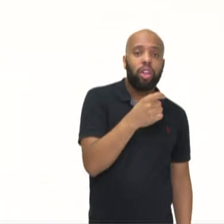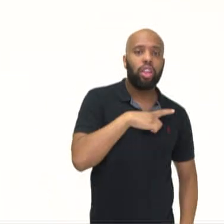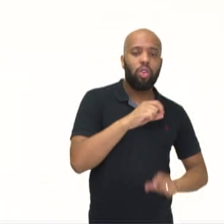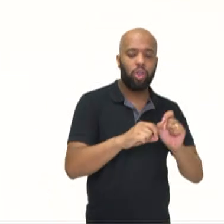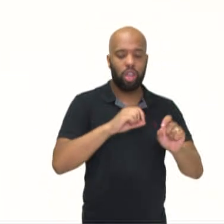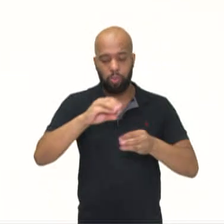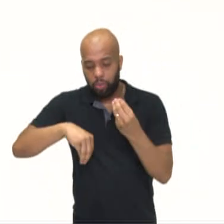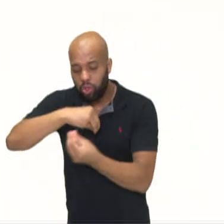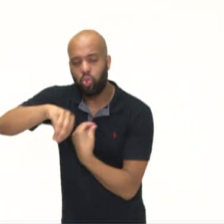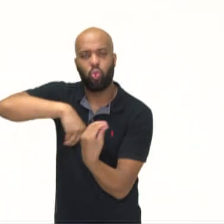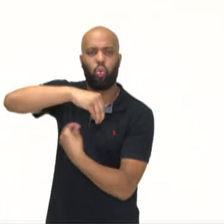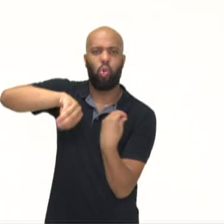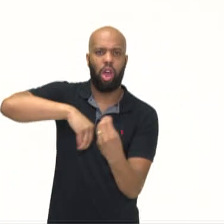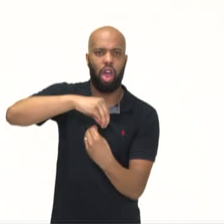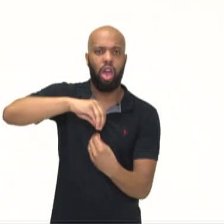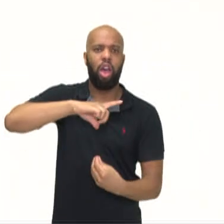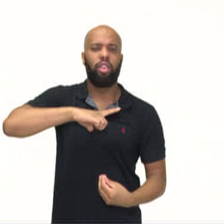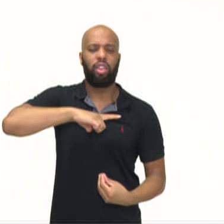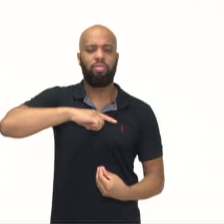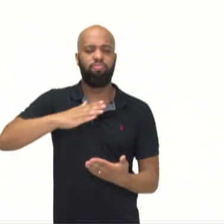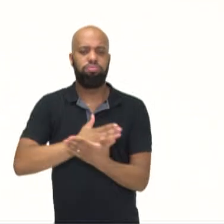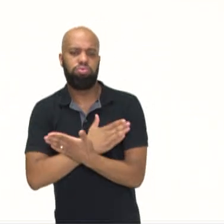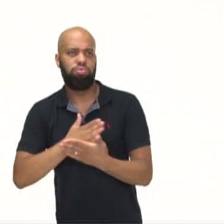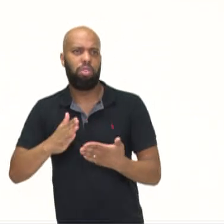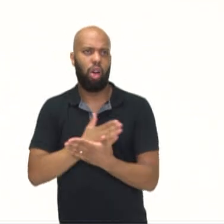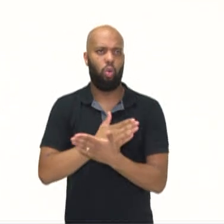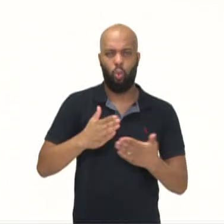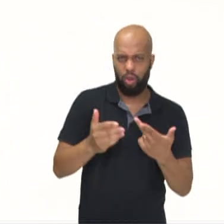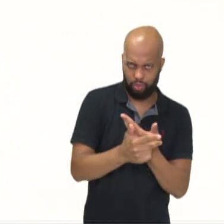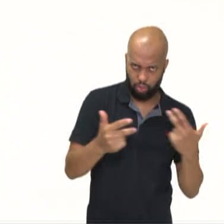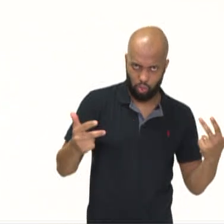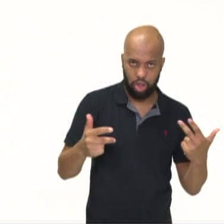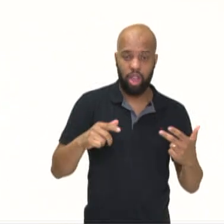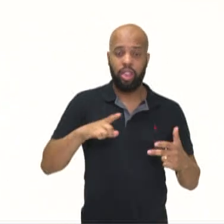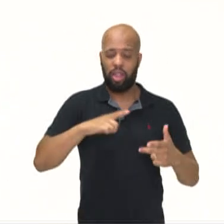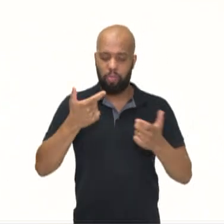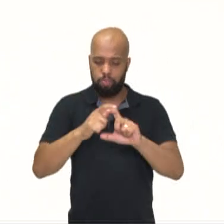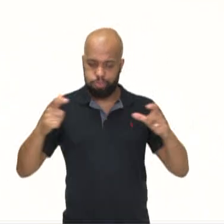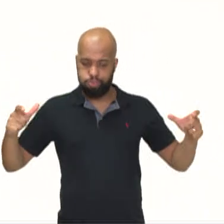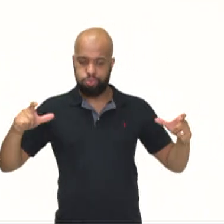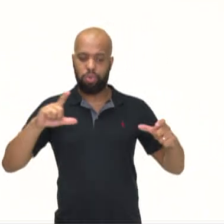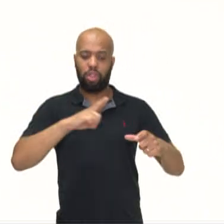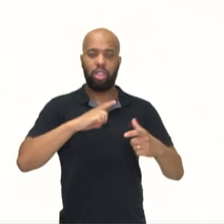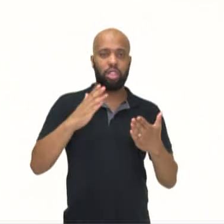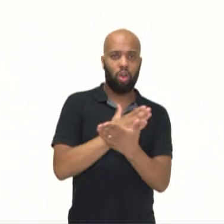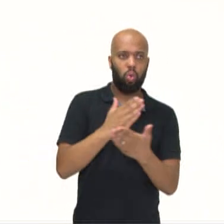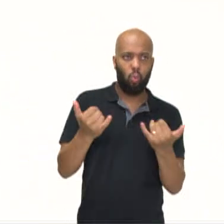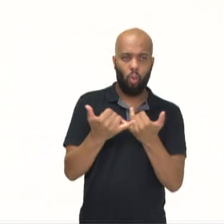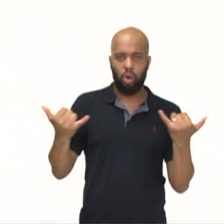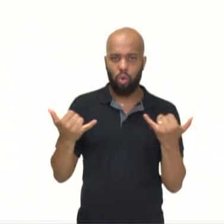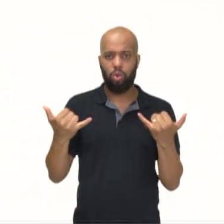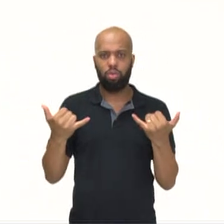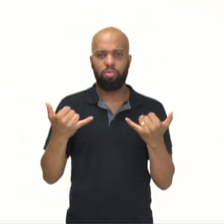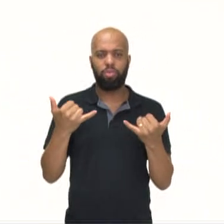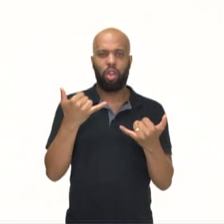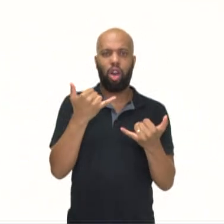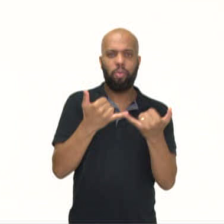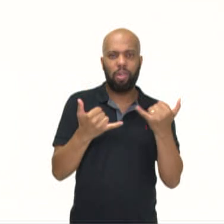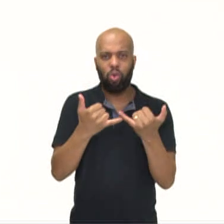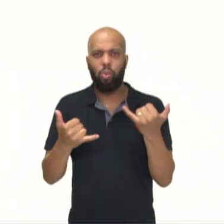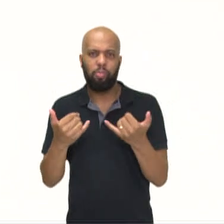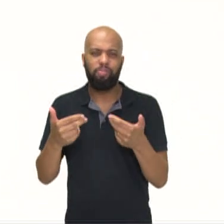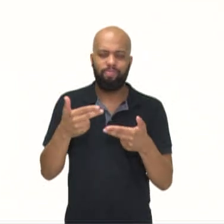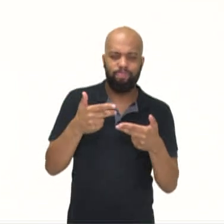mistura complexa de muitas tendências. A maioria das tendências compartilha uma coisa em comum: uma reação contra o